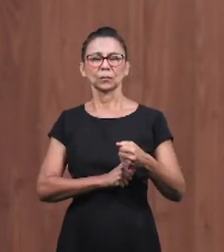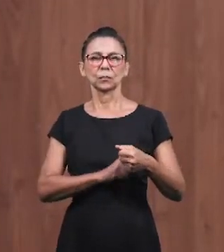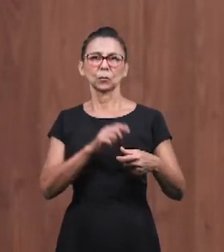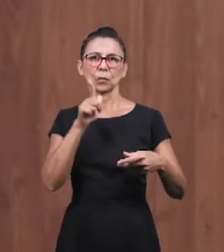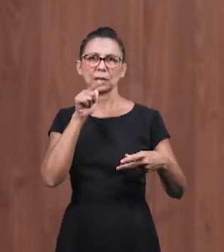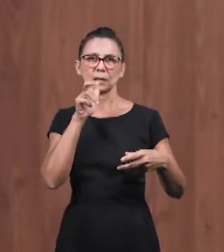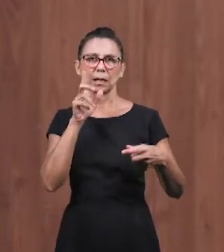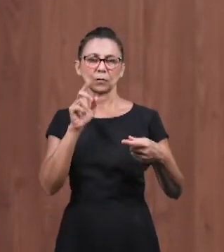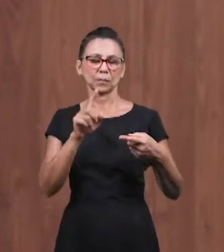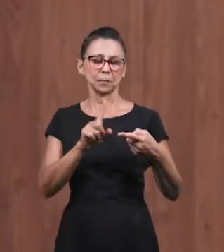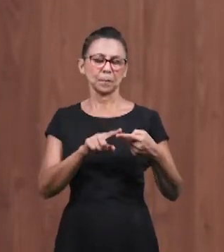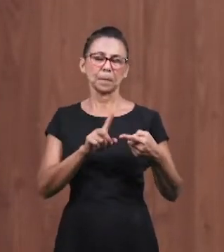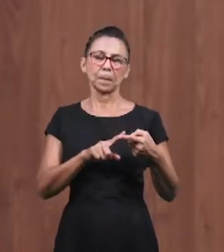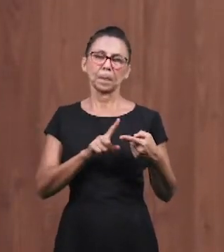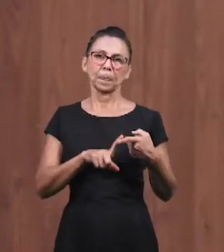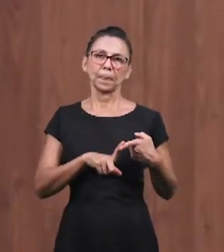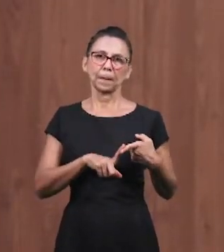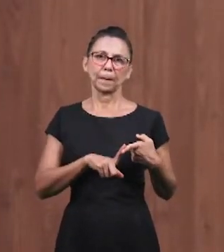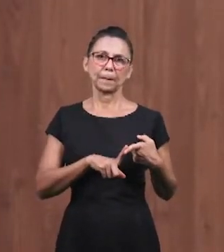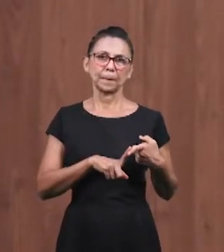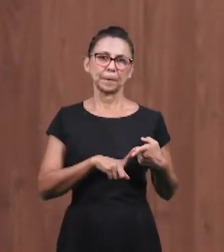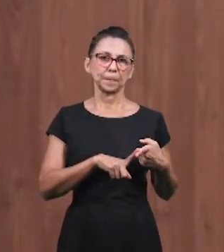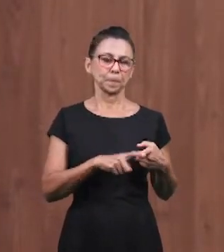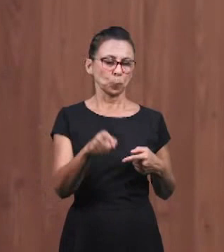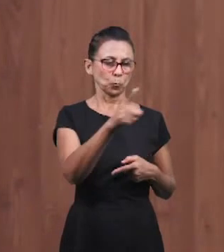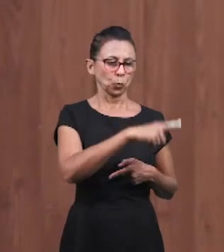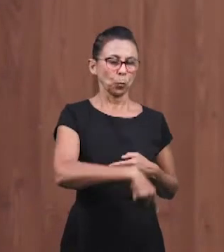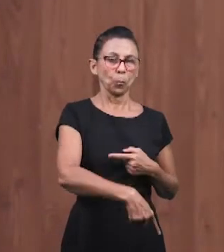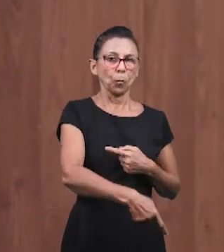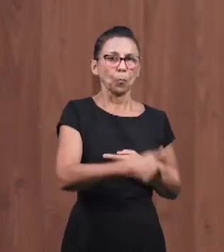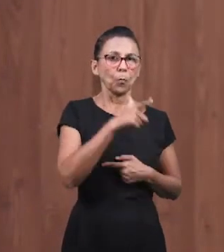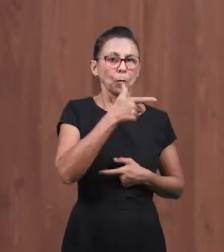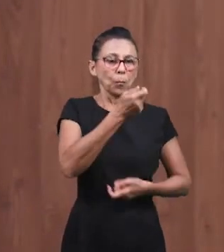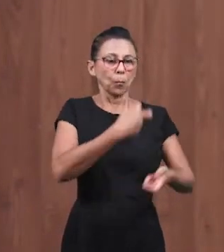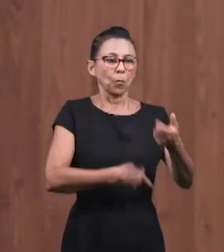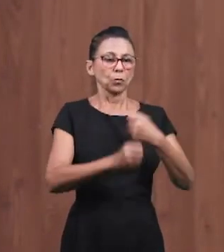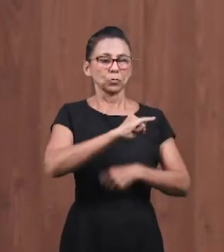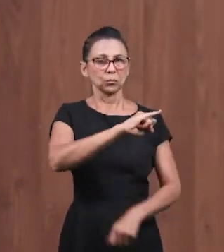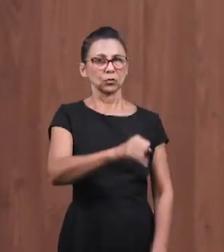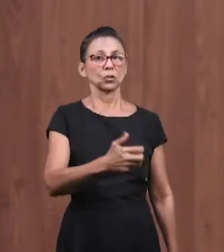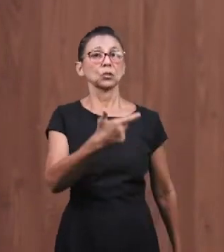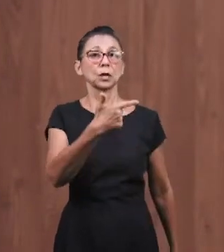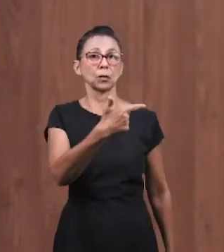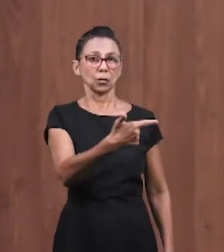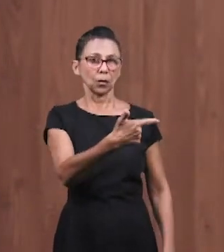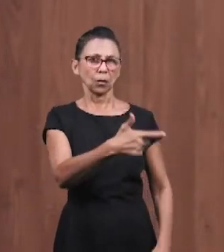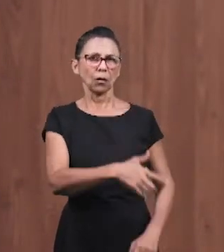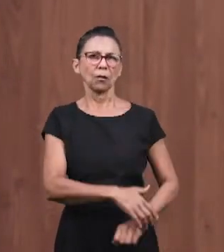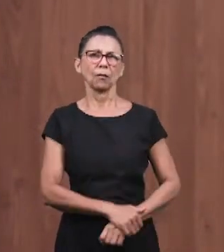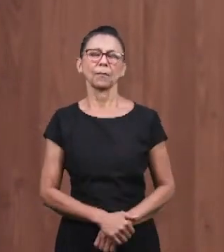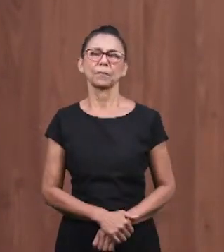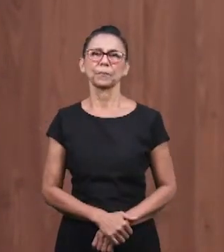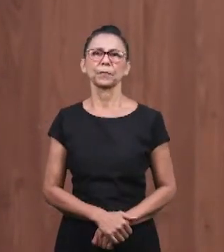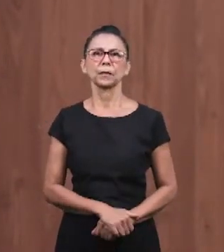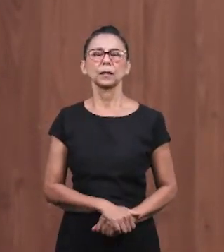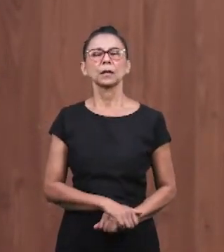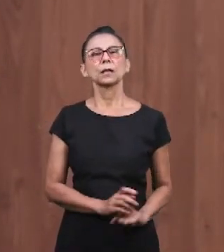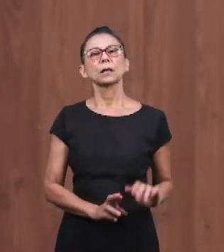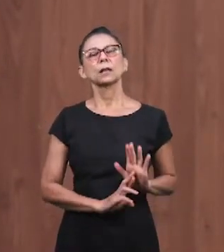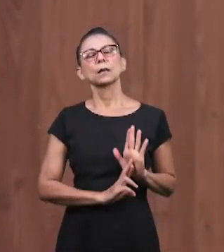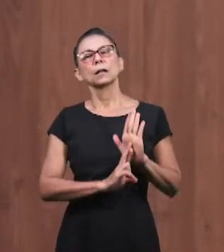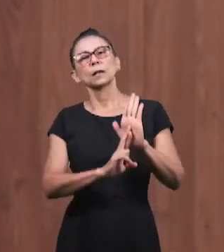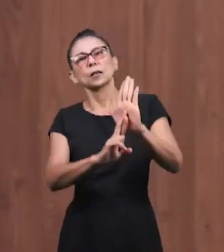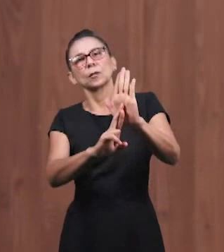Por um lado, aquela fonte ali de Jacó representando ali a velha dispensação, muito bem colocado pelo